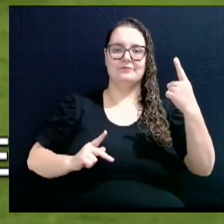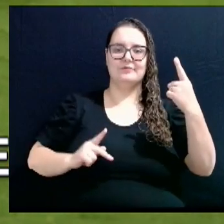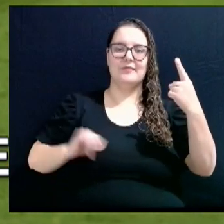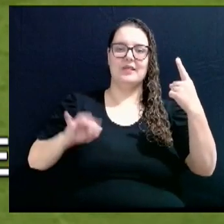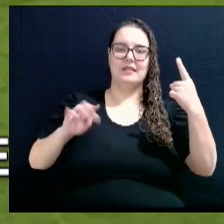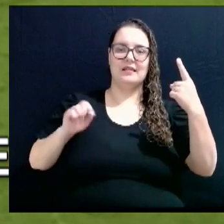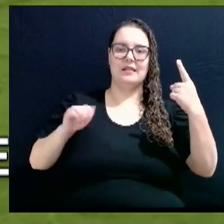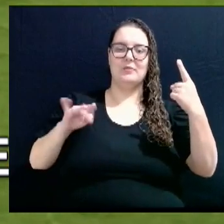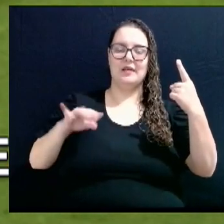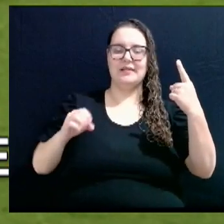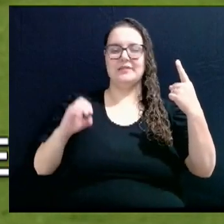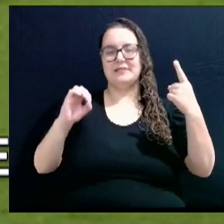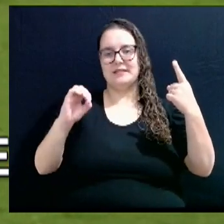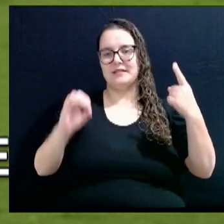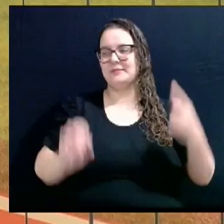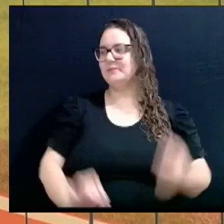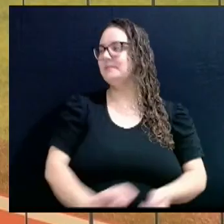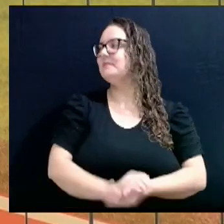0.